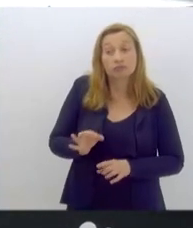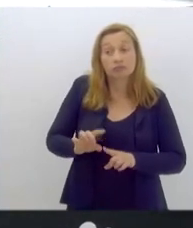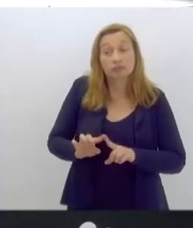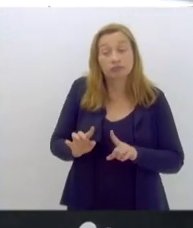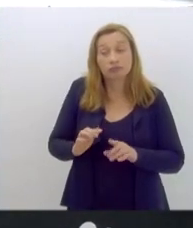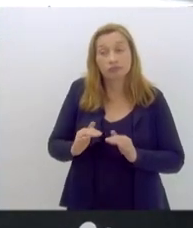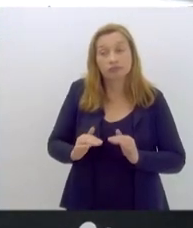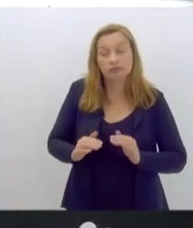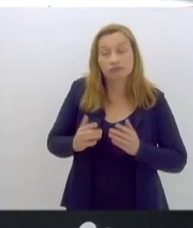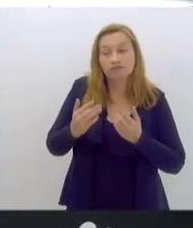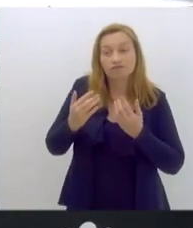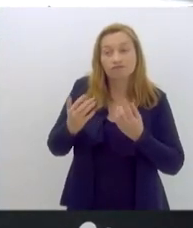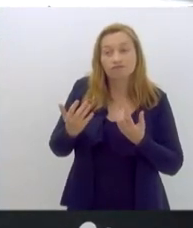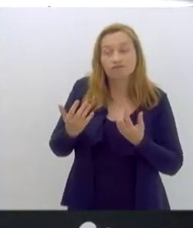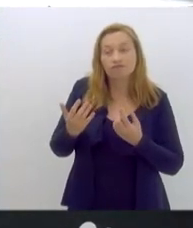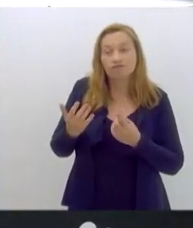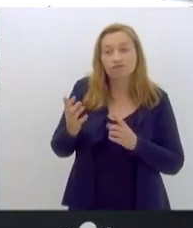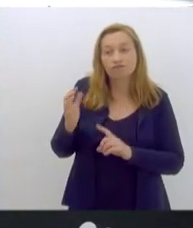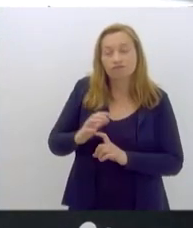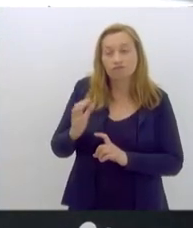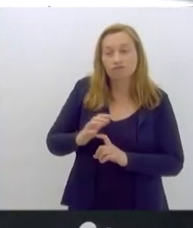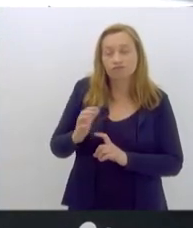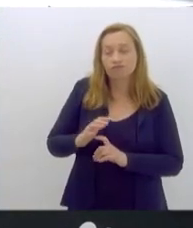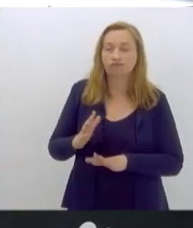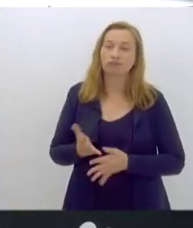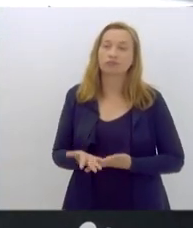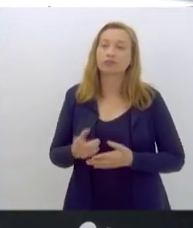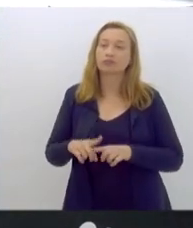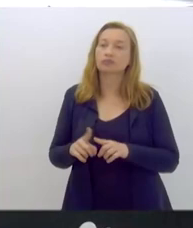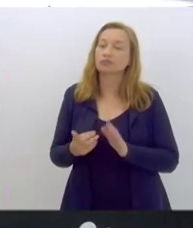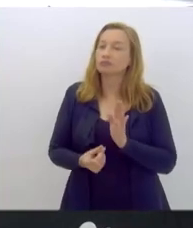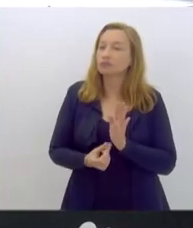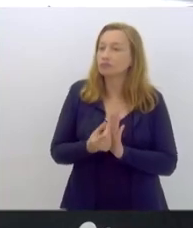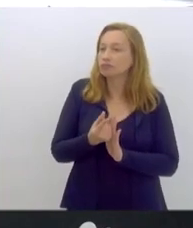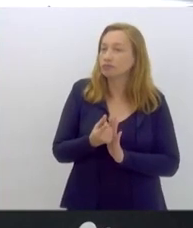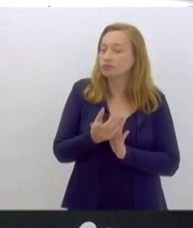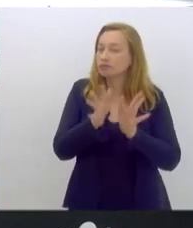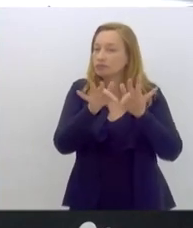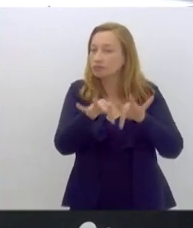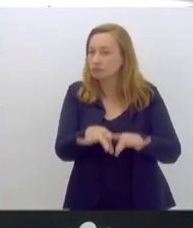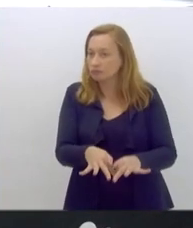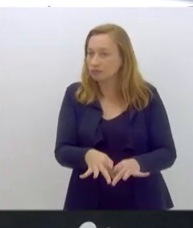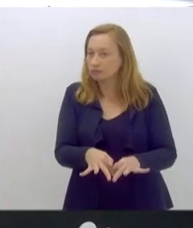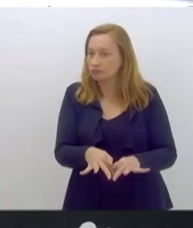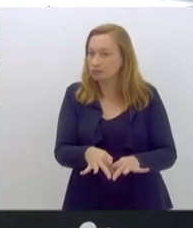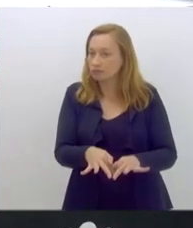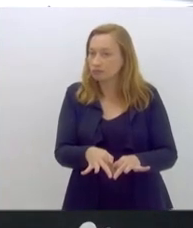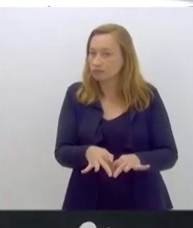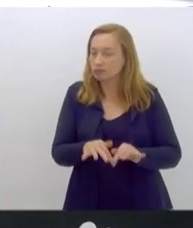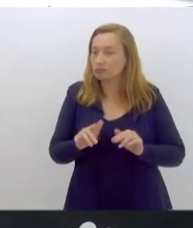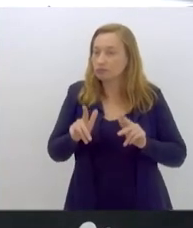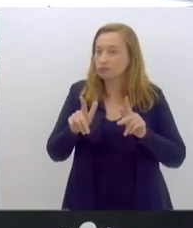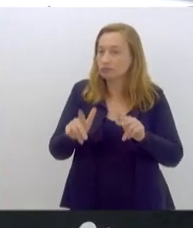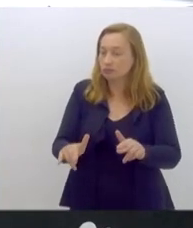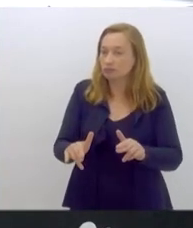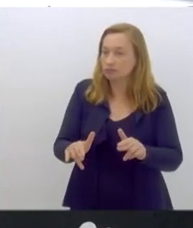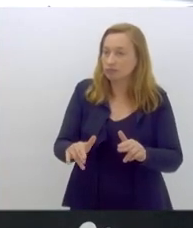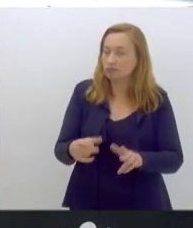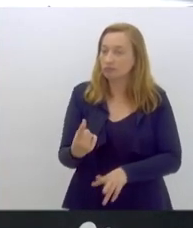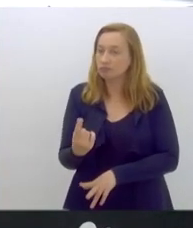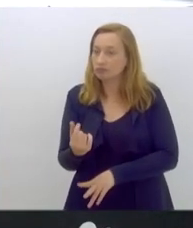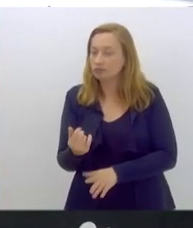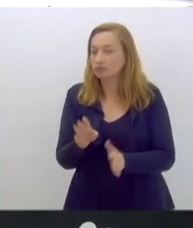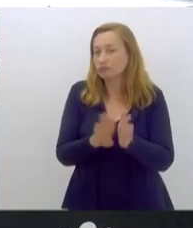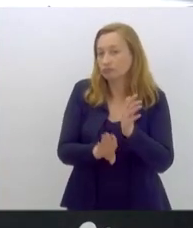superestimadas para que o orçamento fechasse igualando receita e